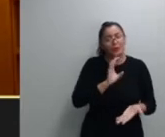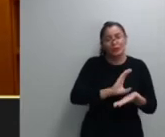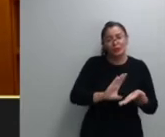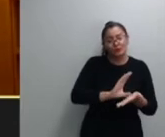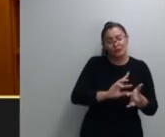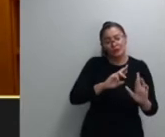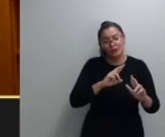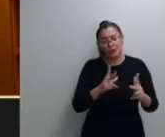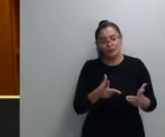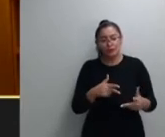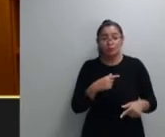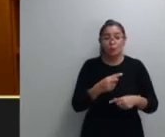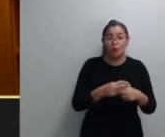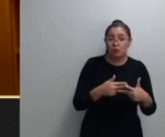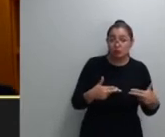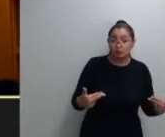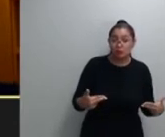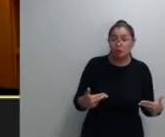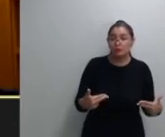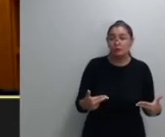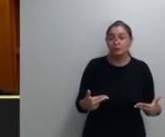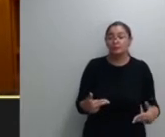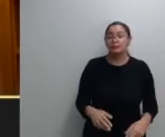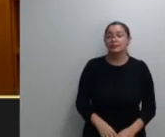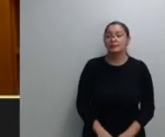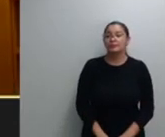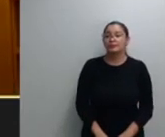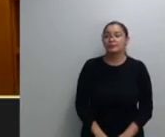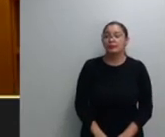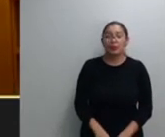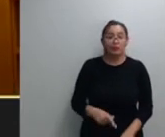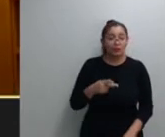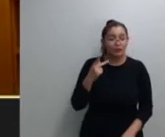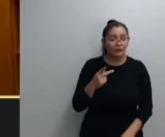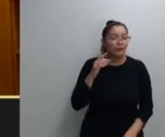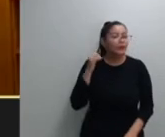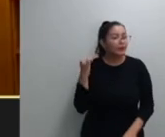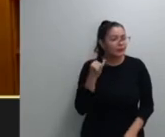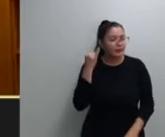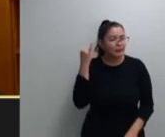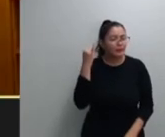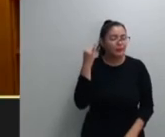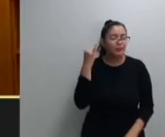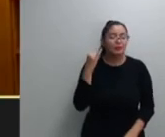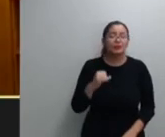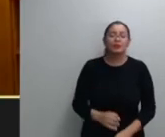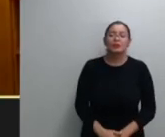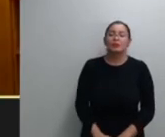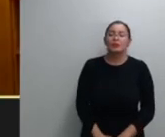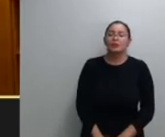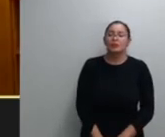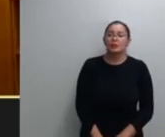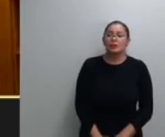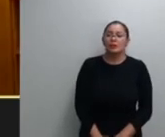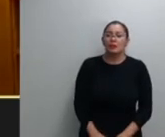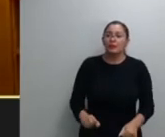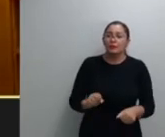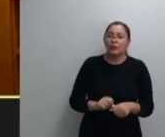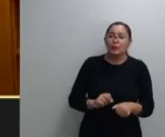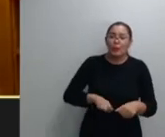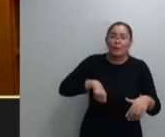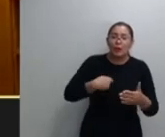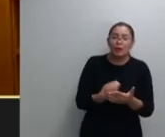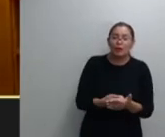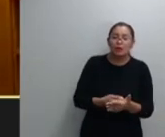tributos, como o IPI, o ICMS, que tem que estar destacado na nota, para fazer jus à despesa em corrida, feito o pagamento, eu tenho direito de